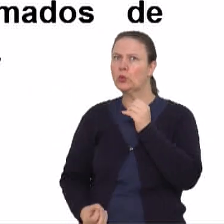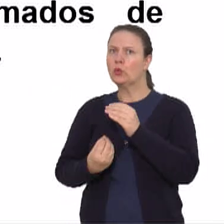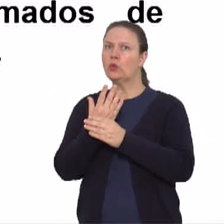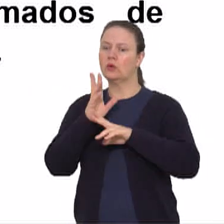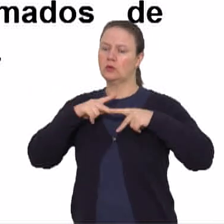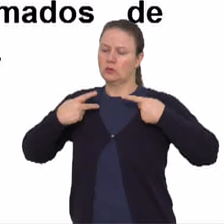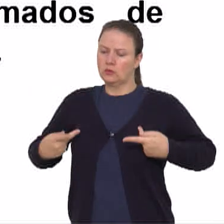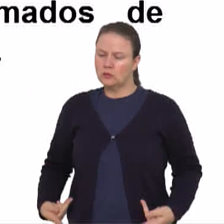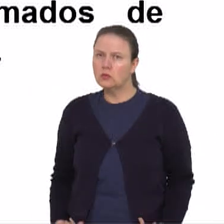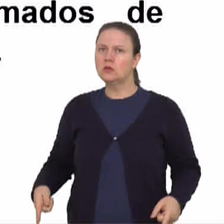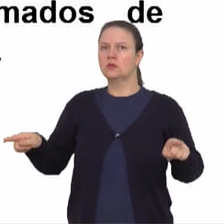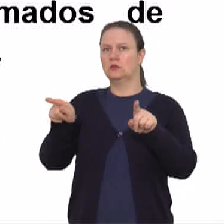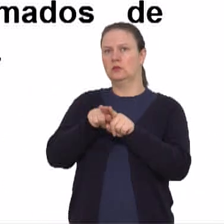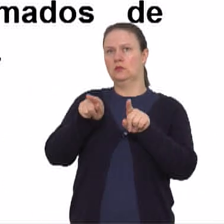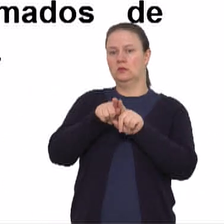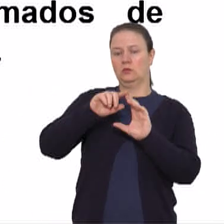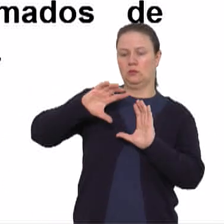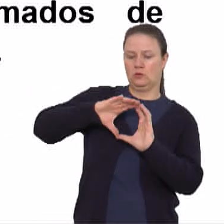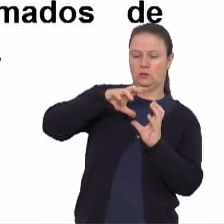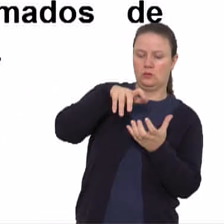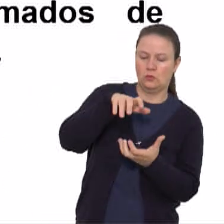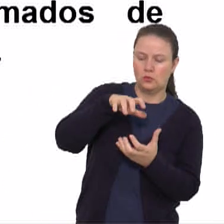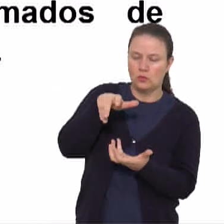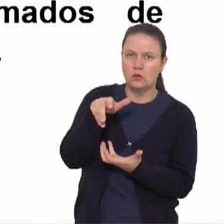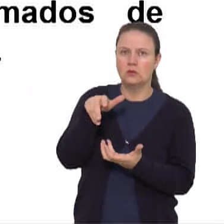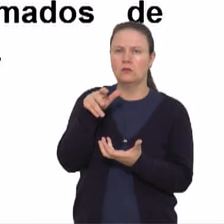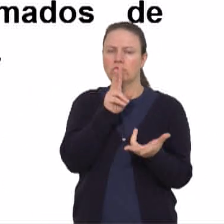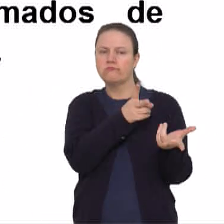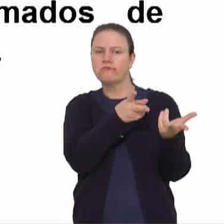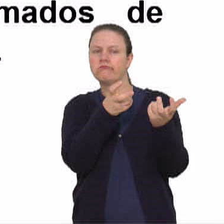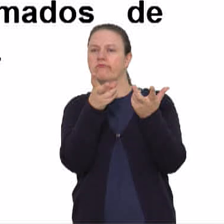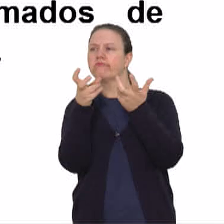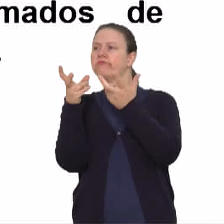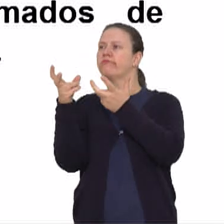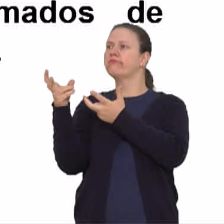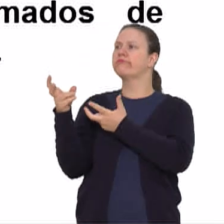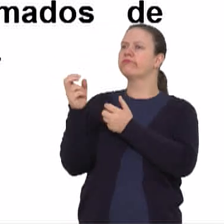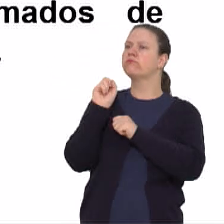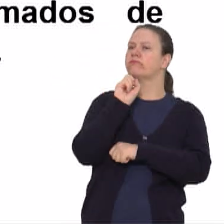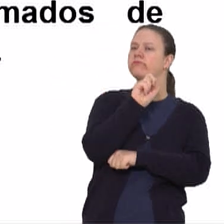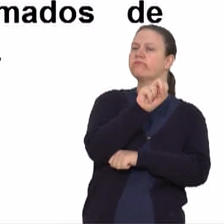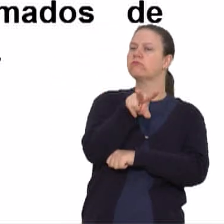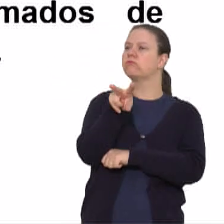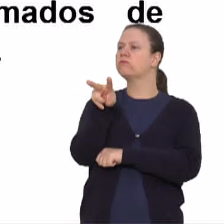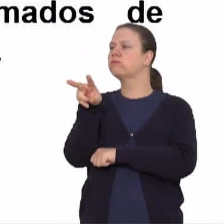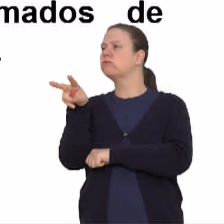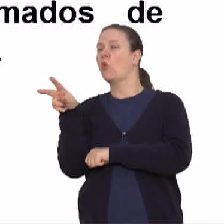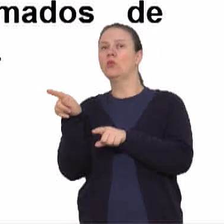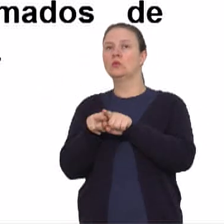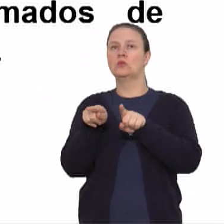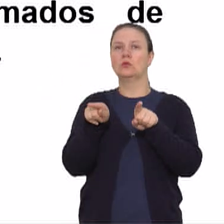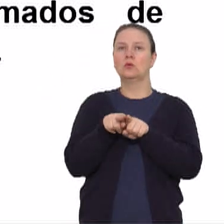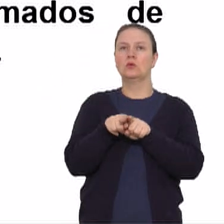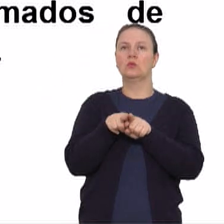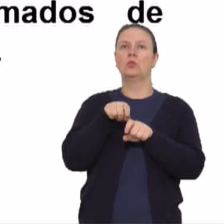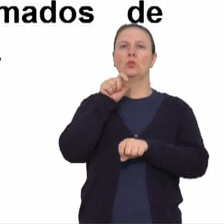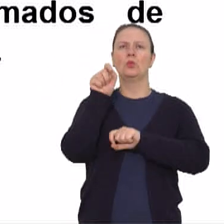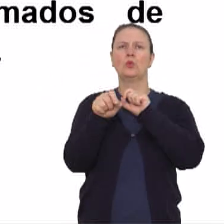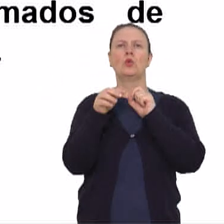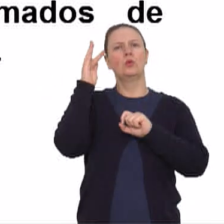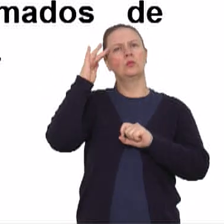mundo. Ocupavam-se dos aspectos da natureza. Eram chamados de filósofos da physis